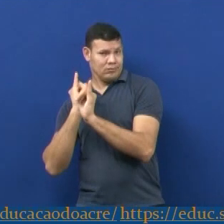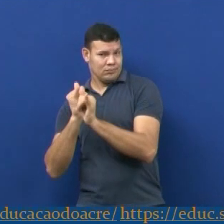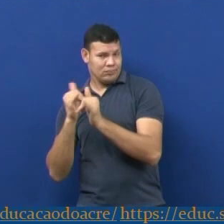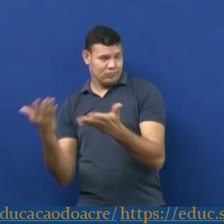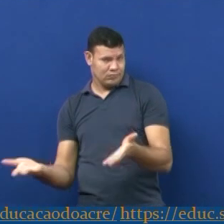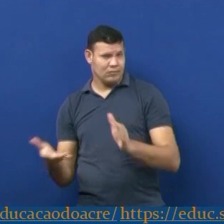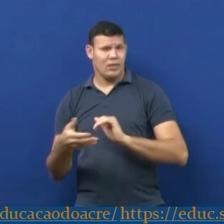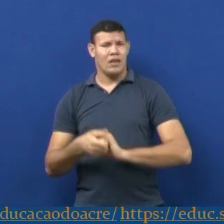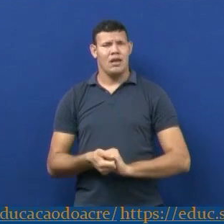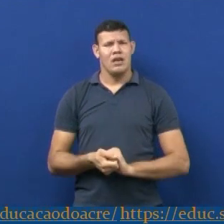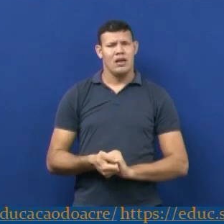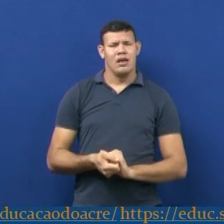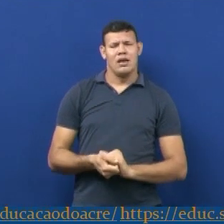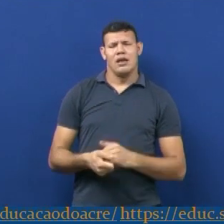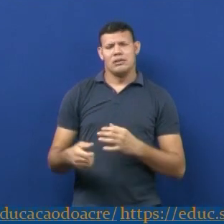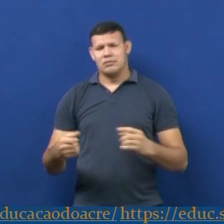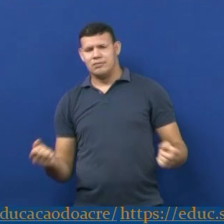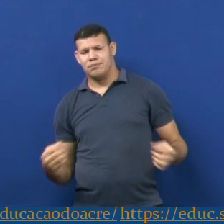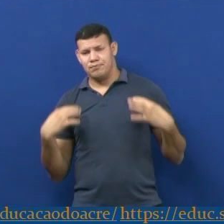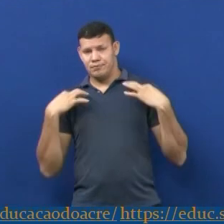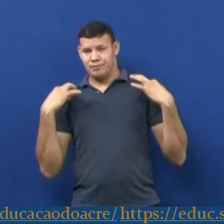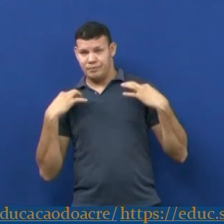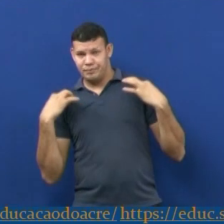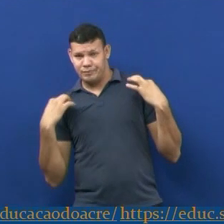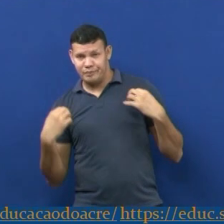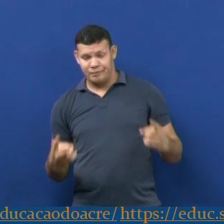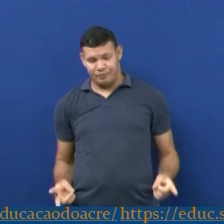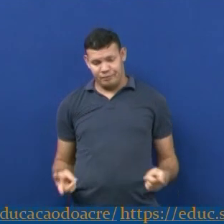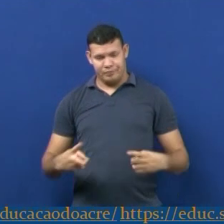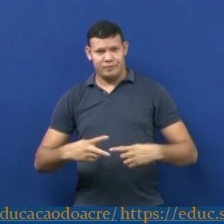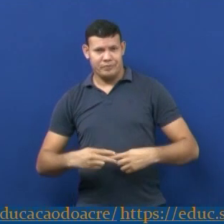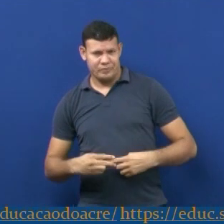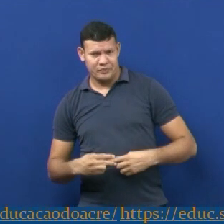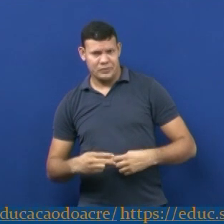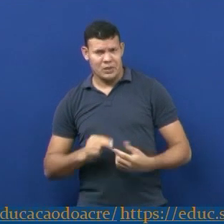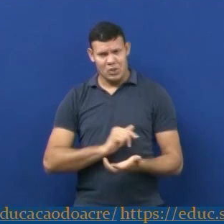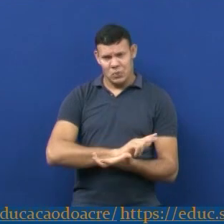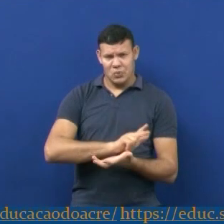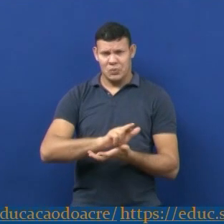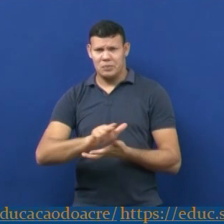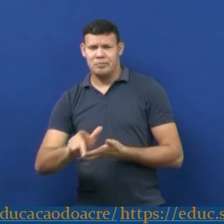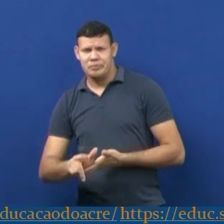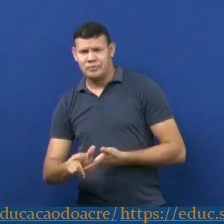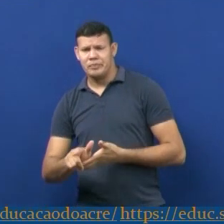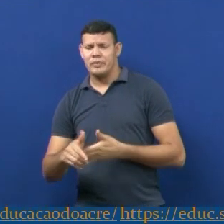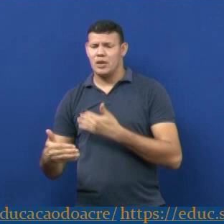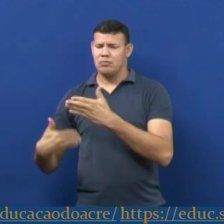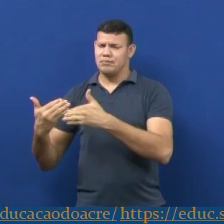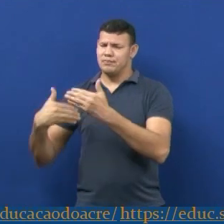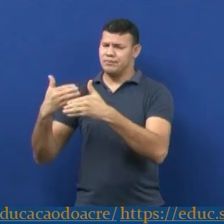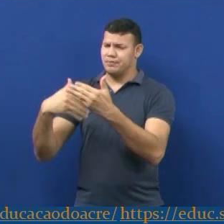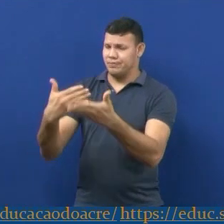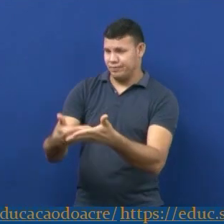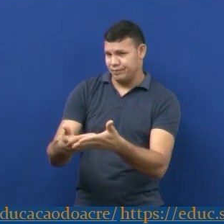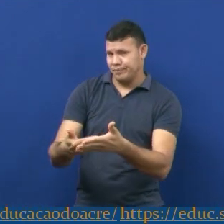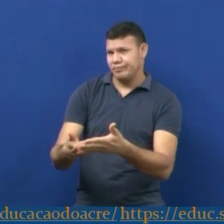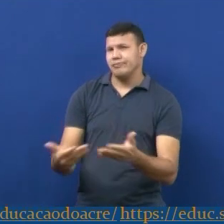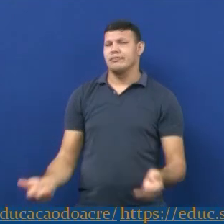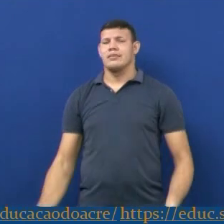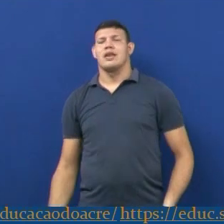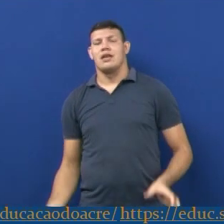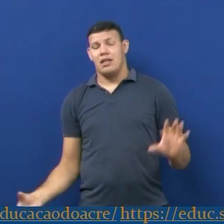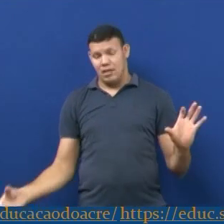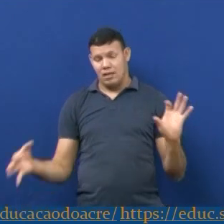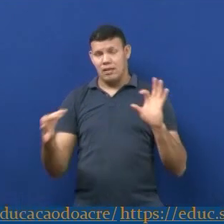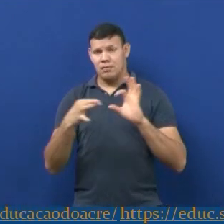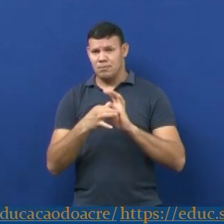acessórios utilizados em cena devem ser sempre coerentes com a época que está acontecendo a ação ou com o simbolismo que